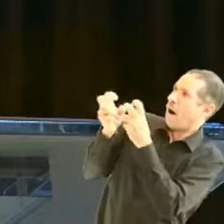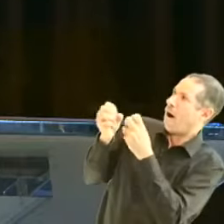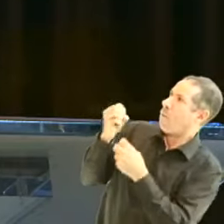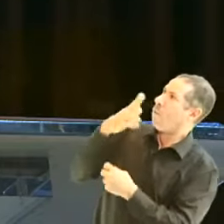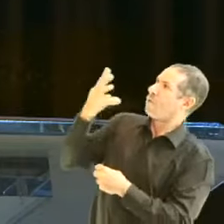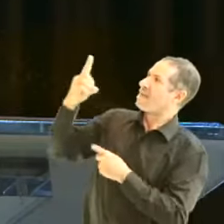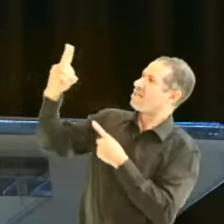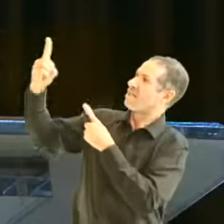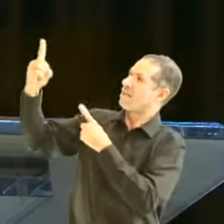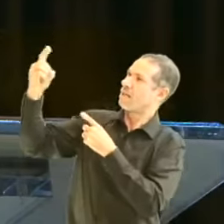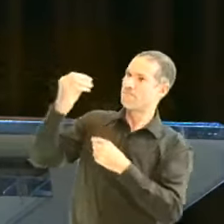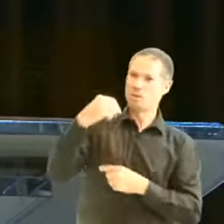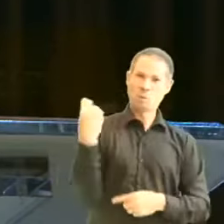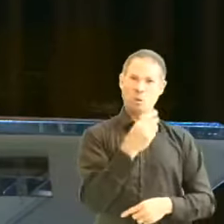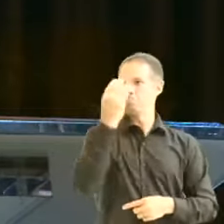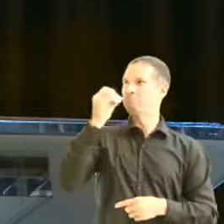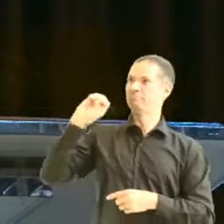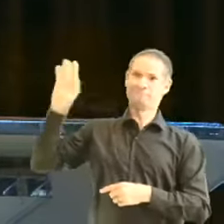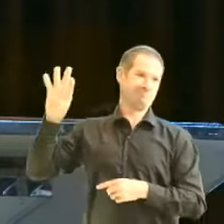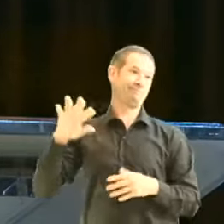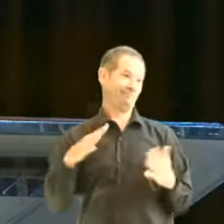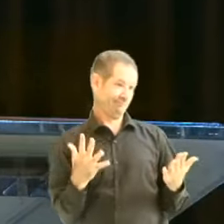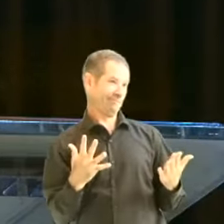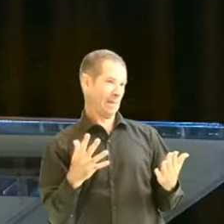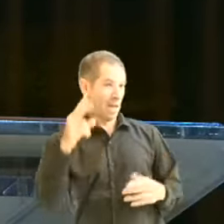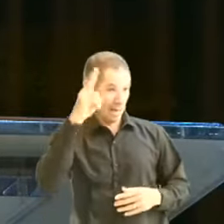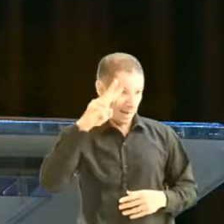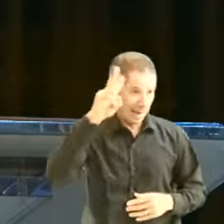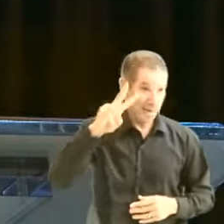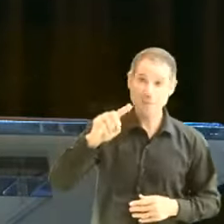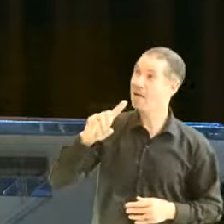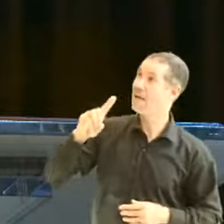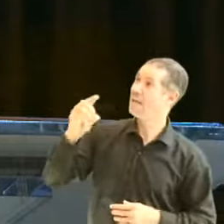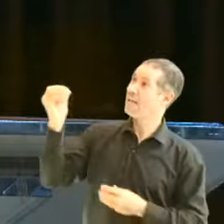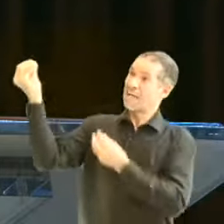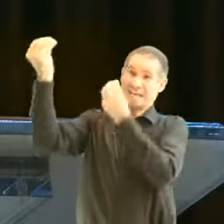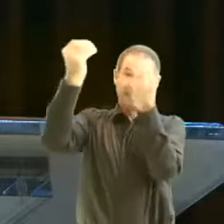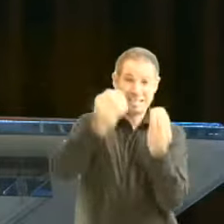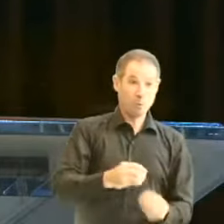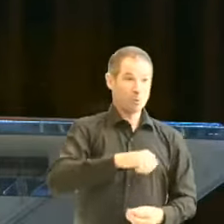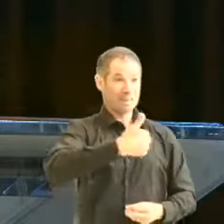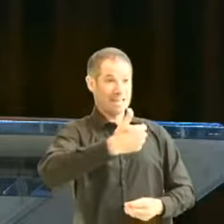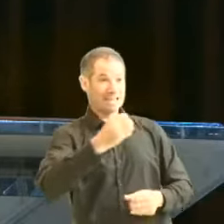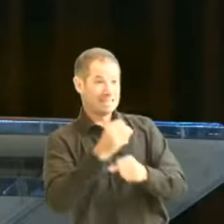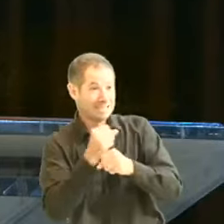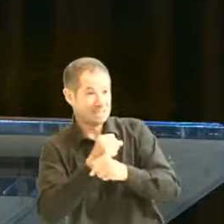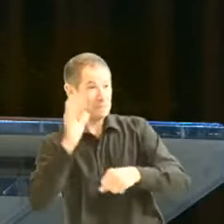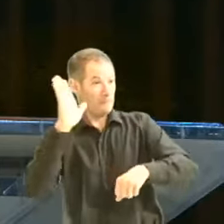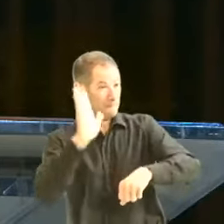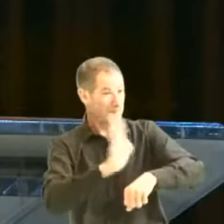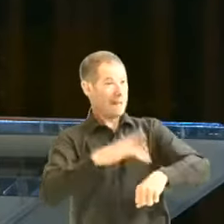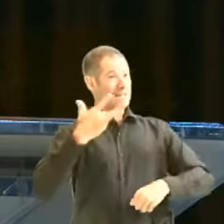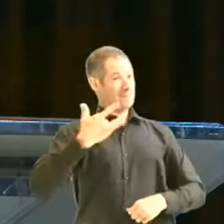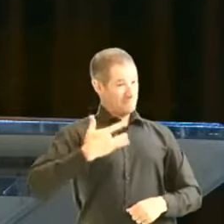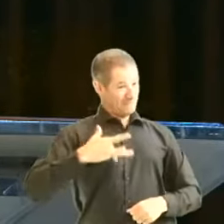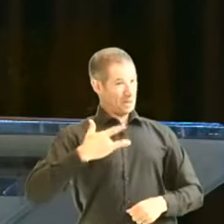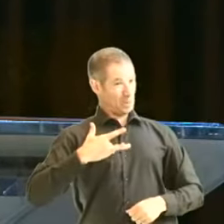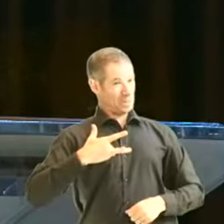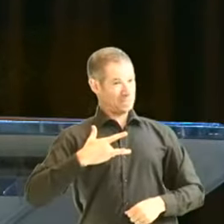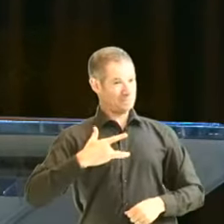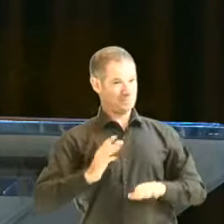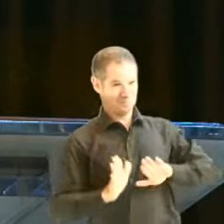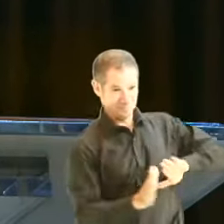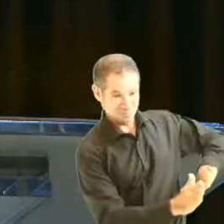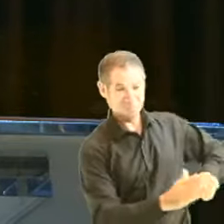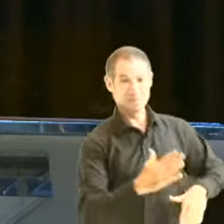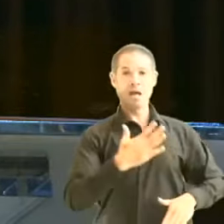vida. Lembra? Deus deu 10 anos mais de misericórdia. E a minha pergunta